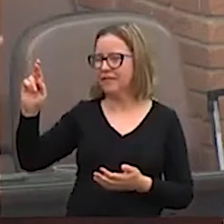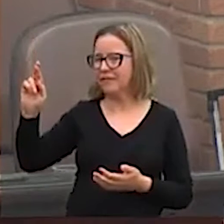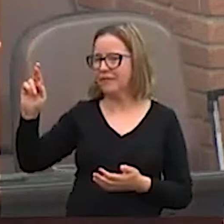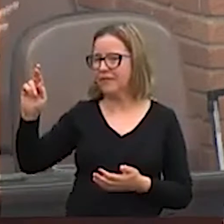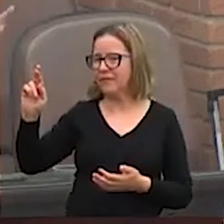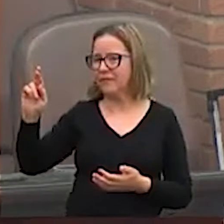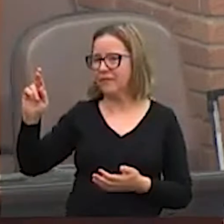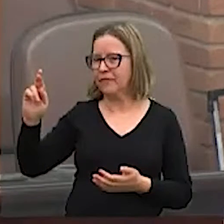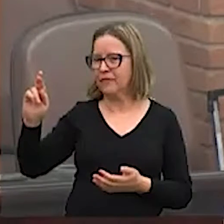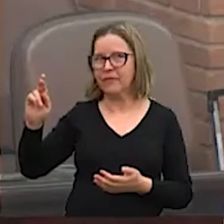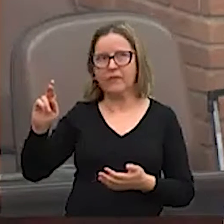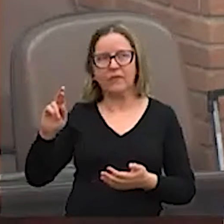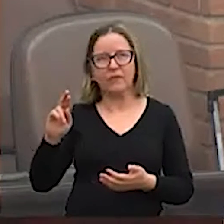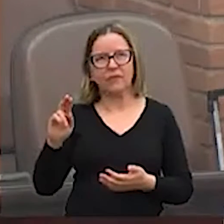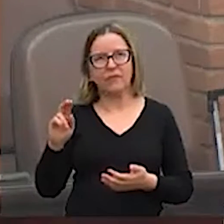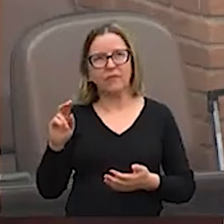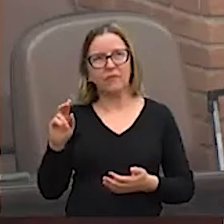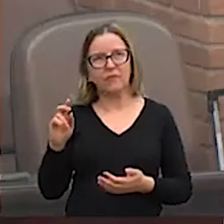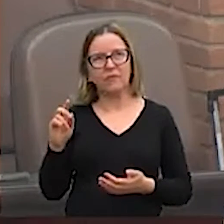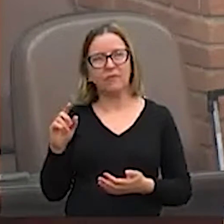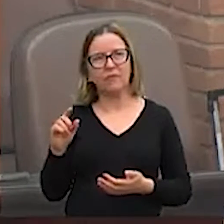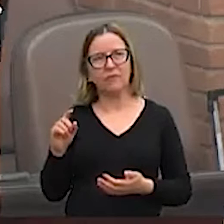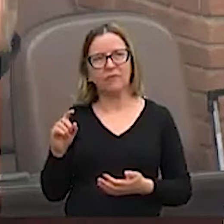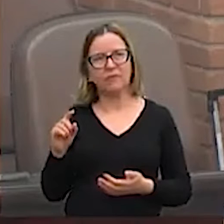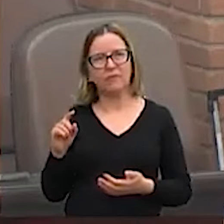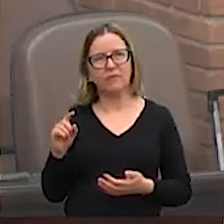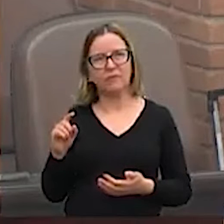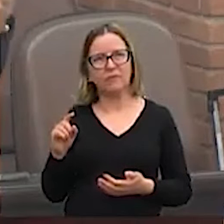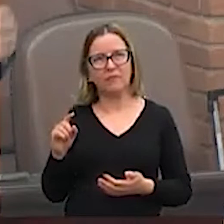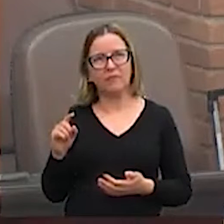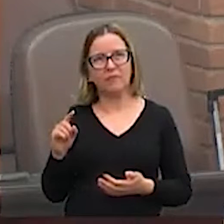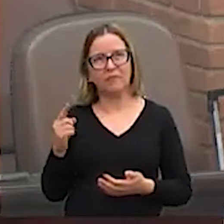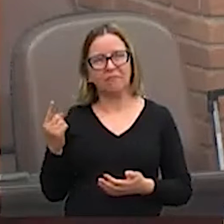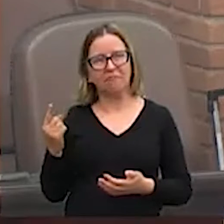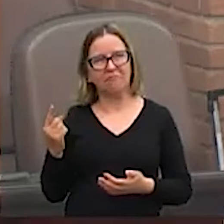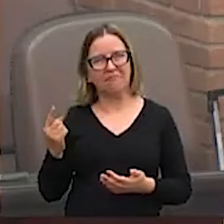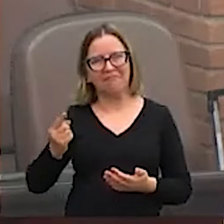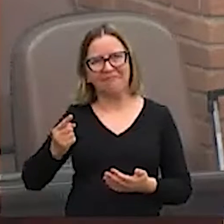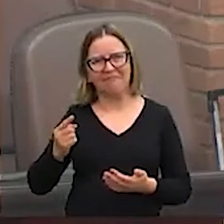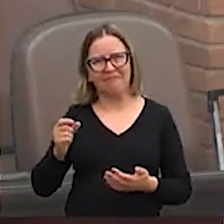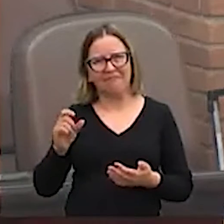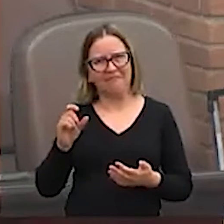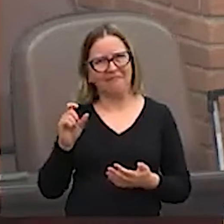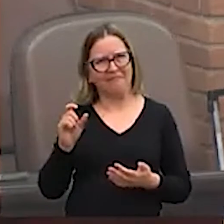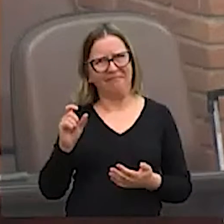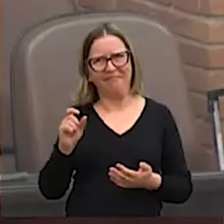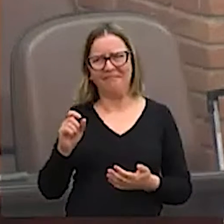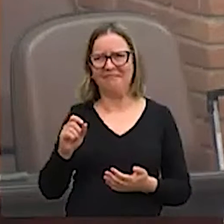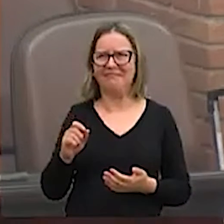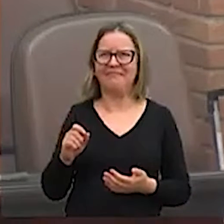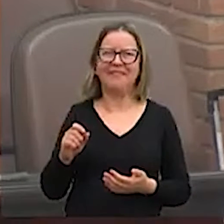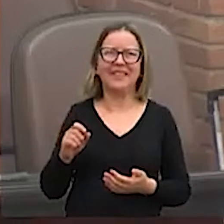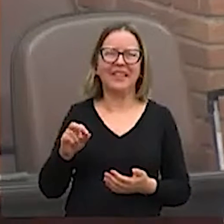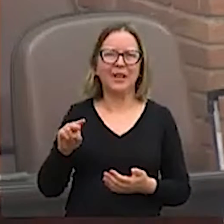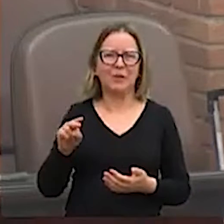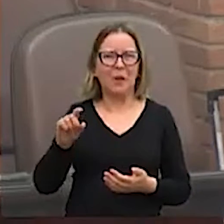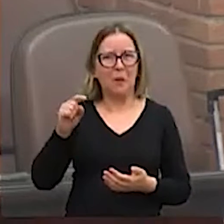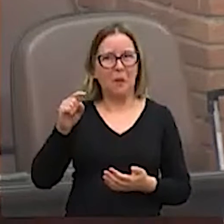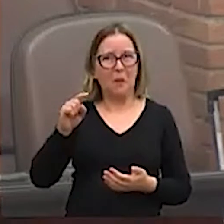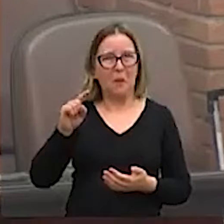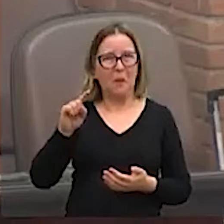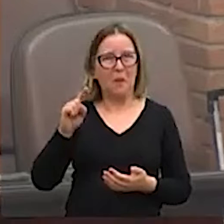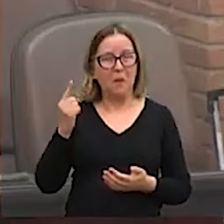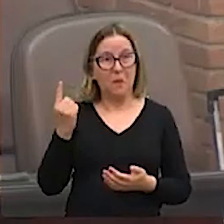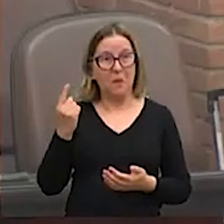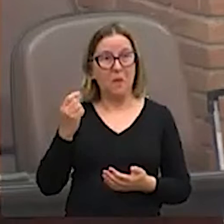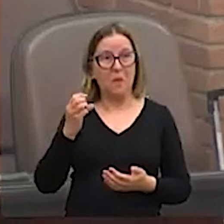um shekel é como 1 milhão de shekels? Isso é verdade. Então, me